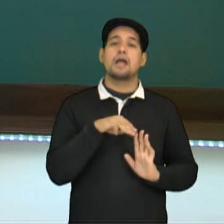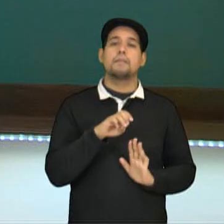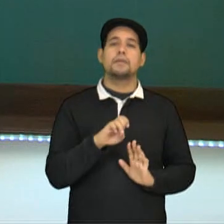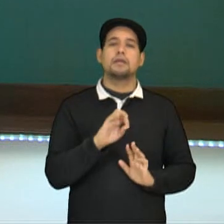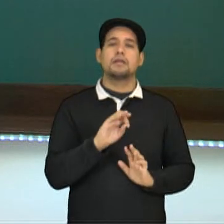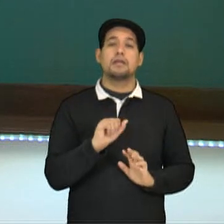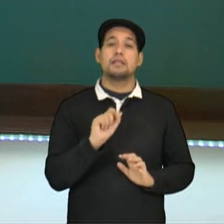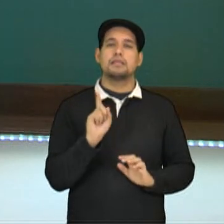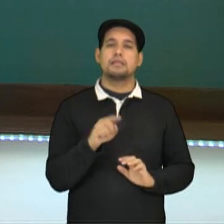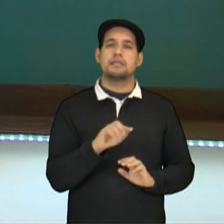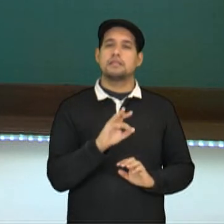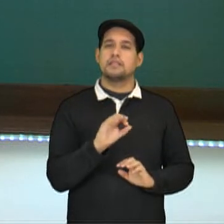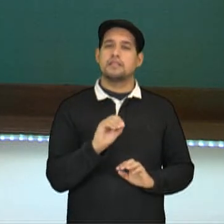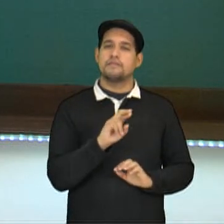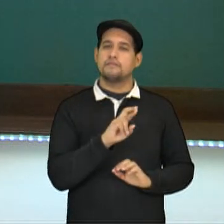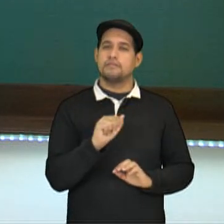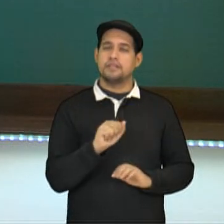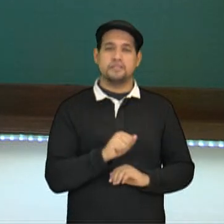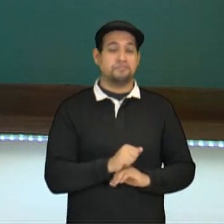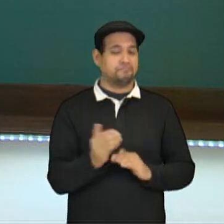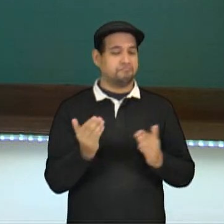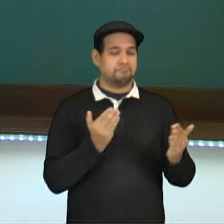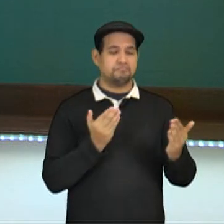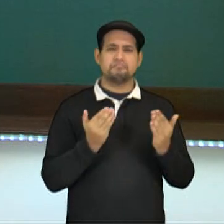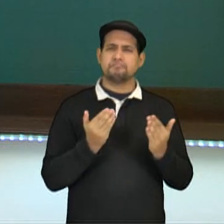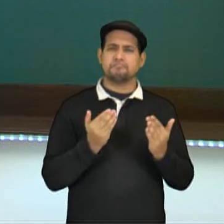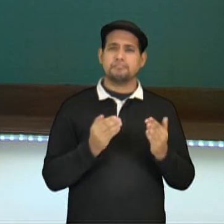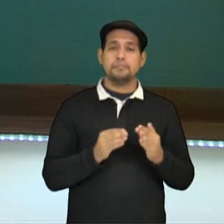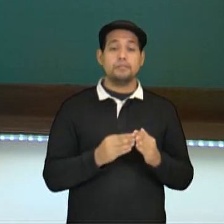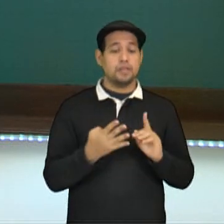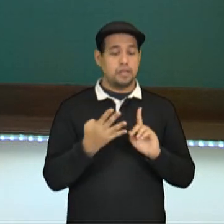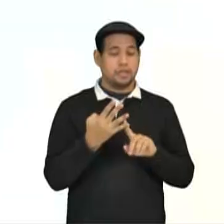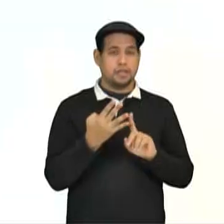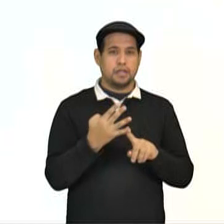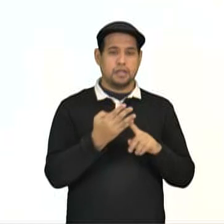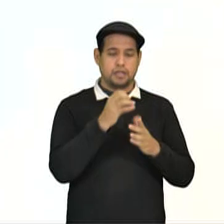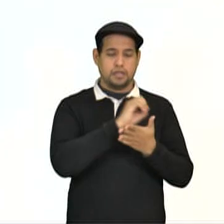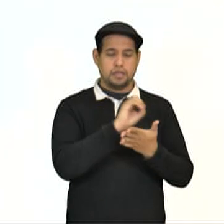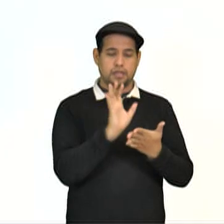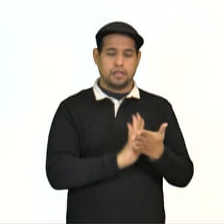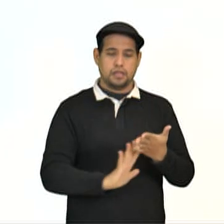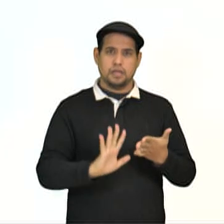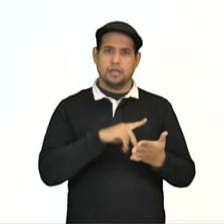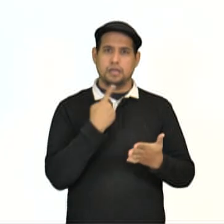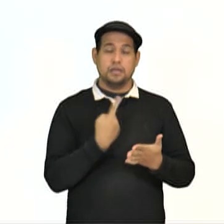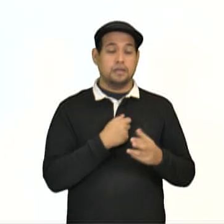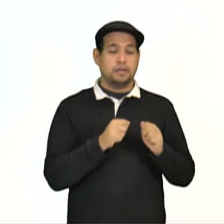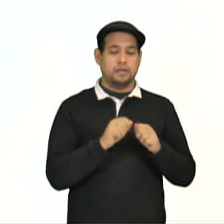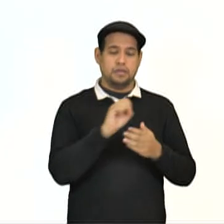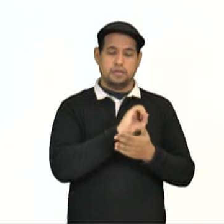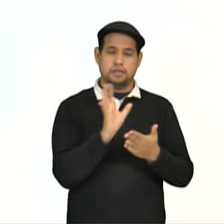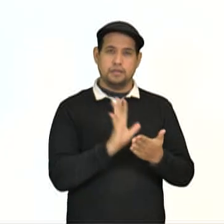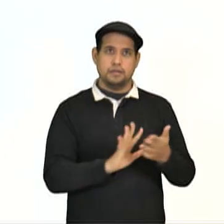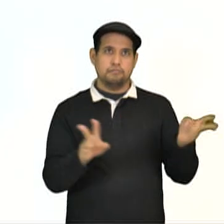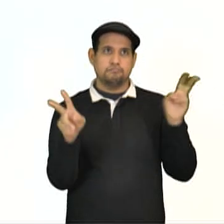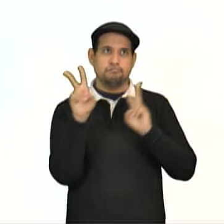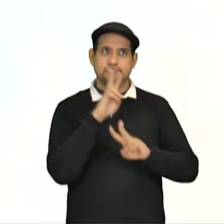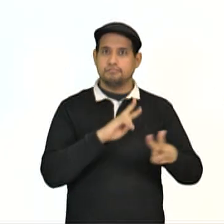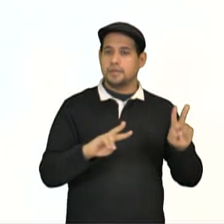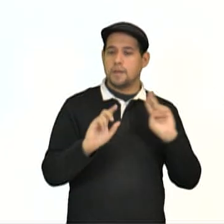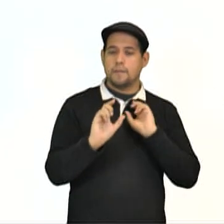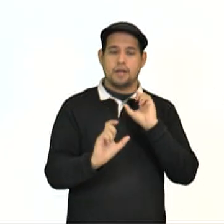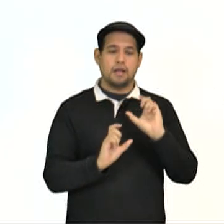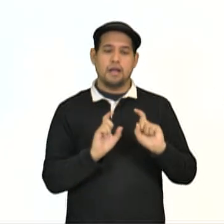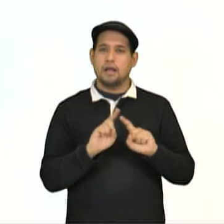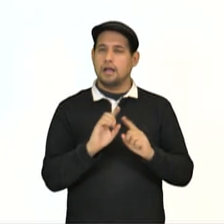metáfora, a comparação. E vamos para uma quarta atividade. Vamos realizar uma atividade lúdica de um